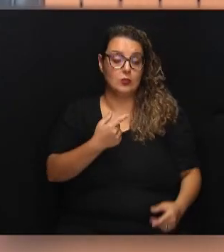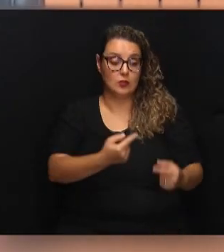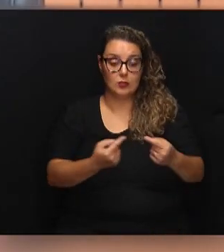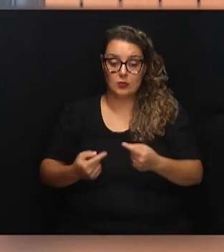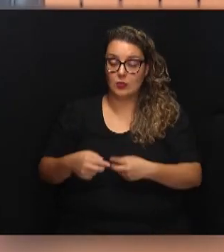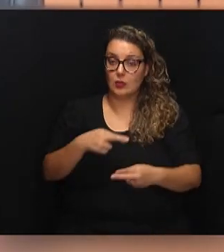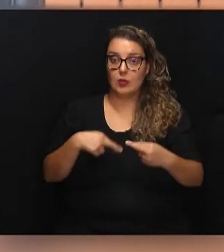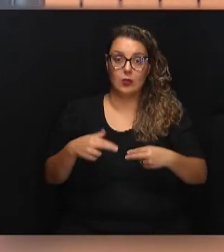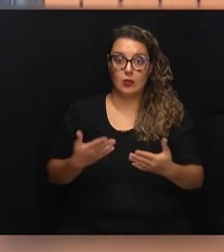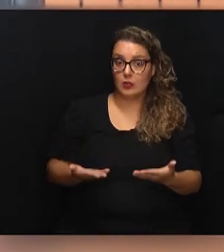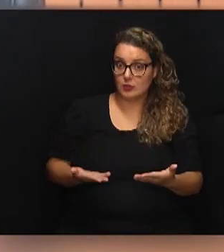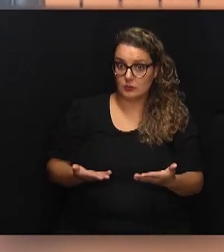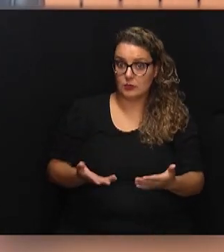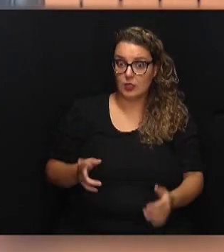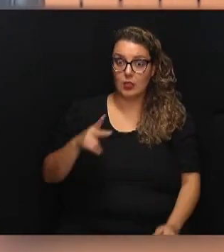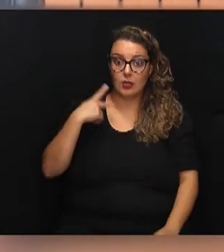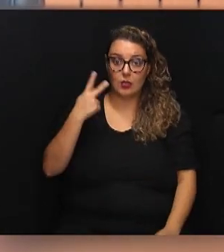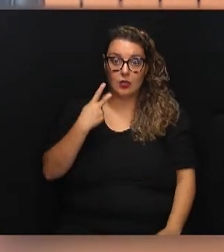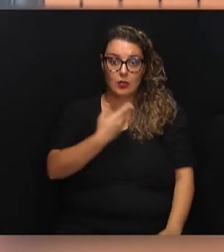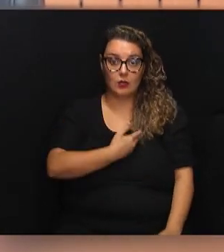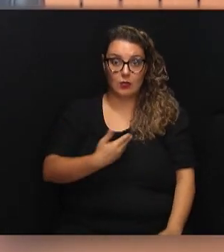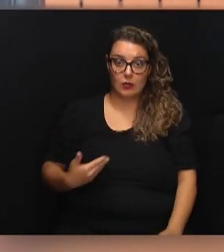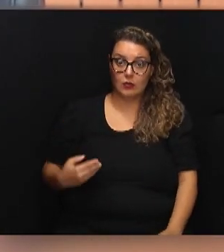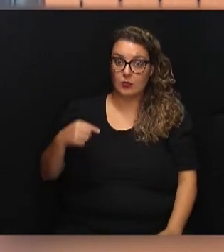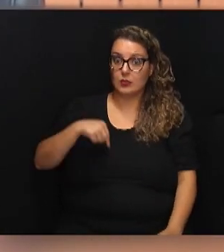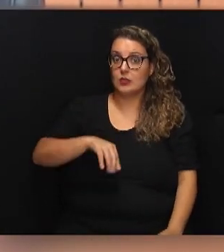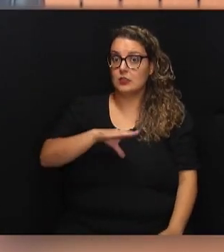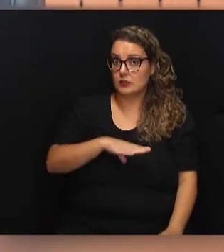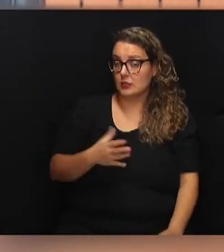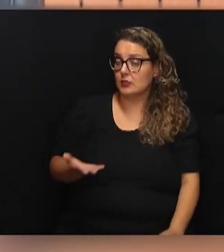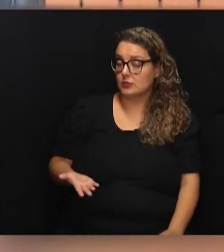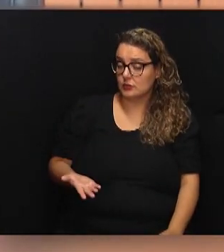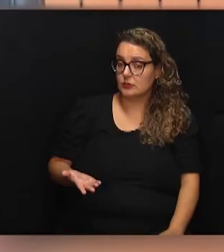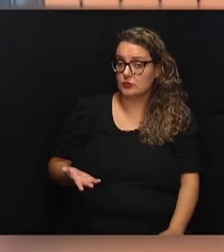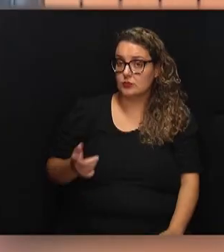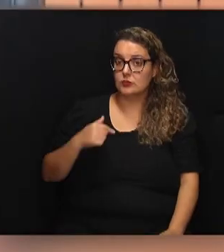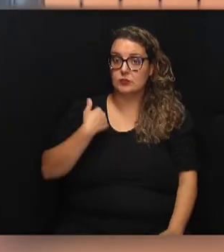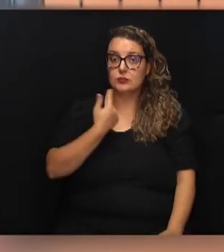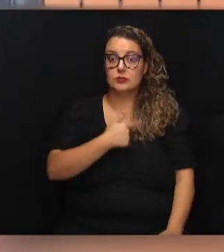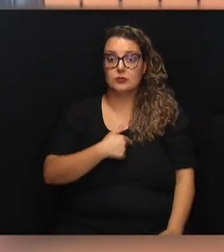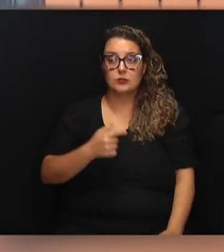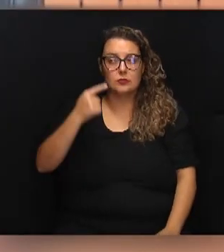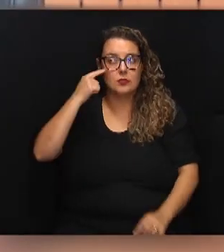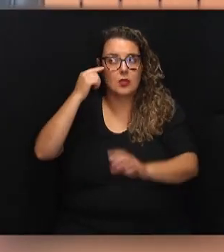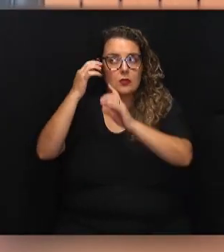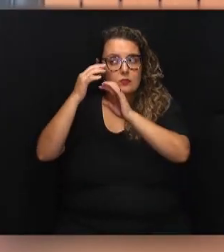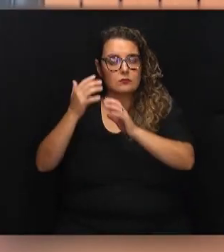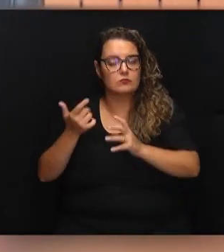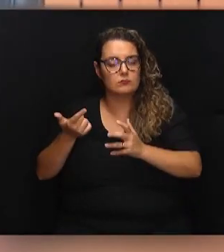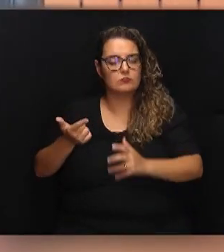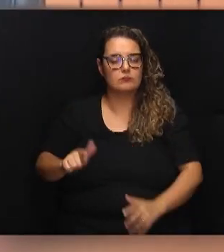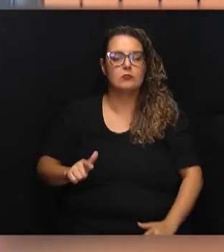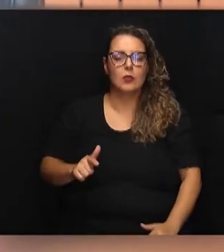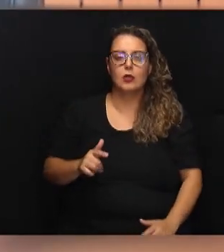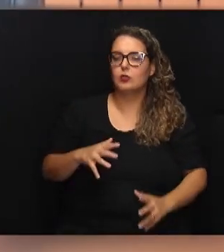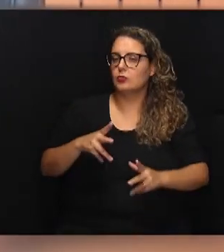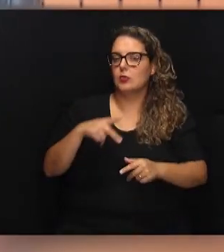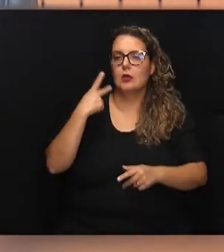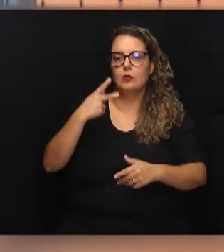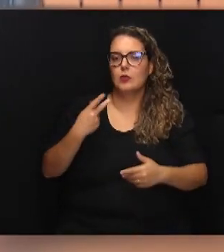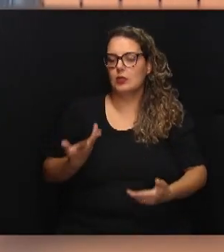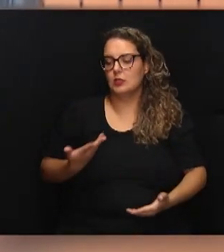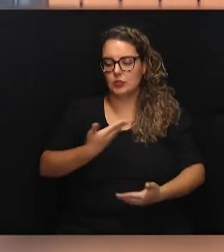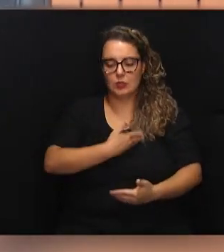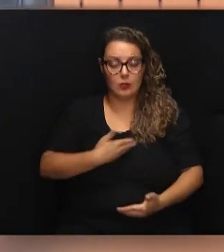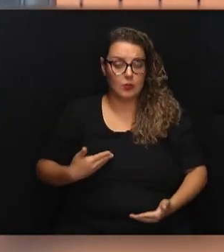relação às políticas públicas dessa cidade. Nós temos que repensar todas as políticas públicas, porque uma